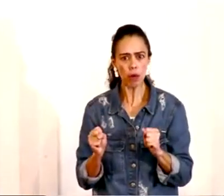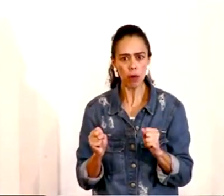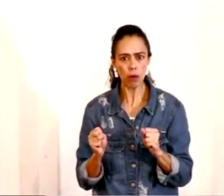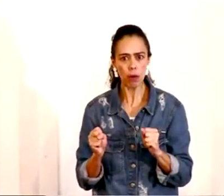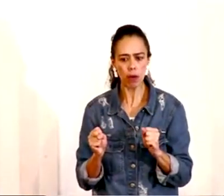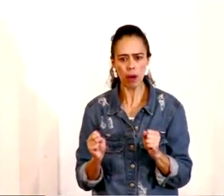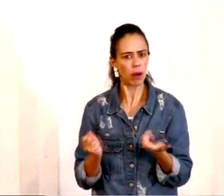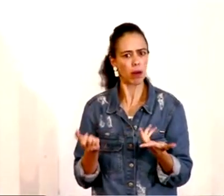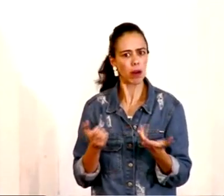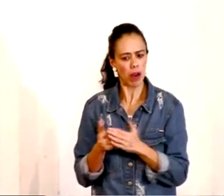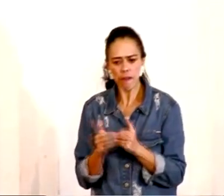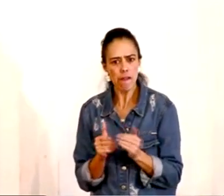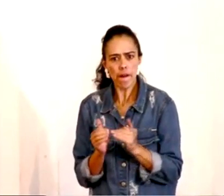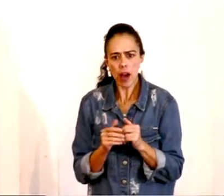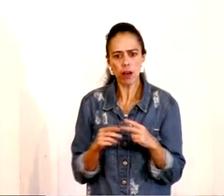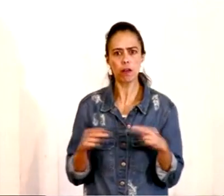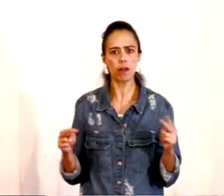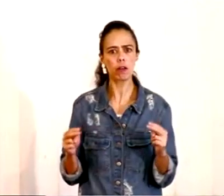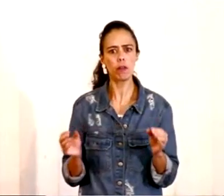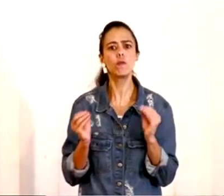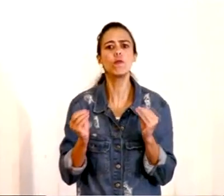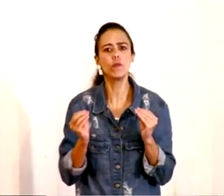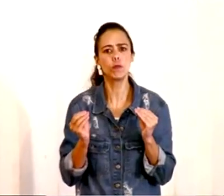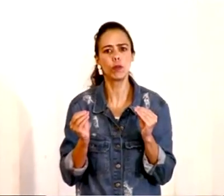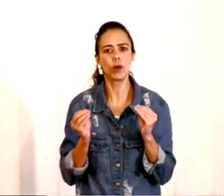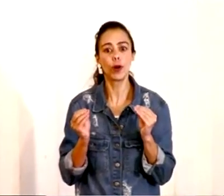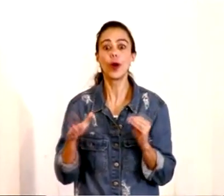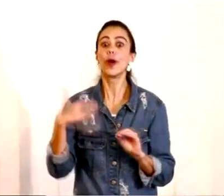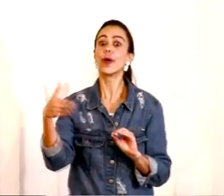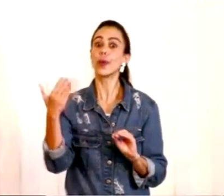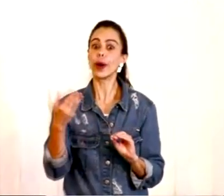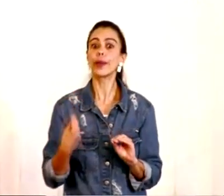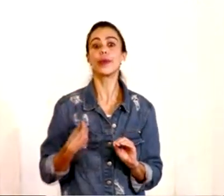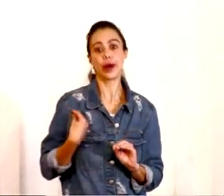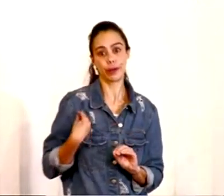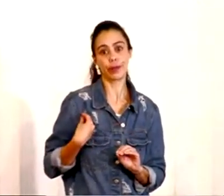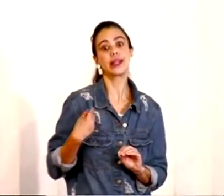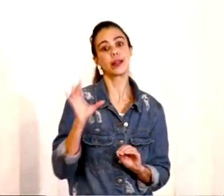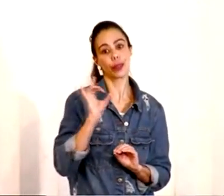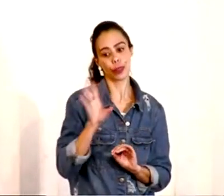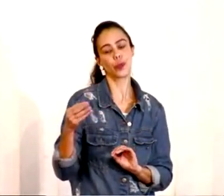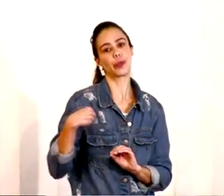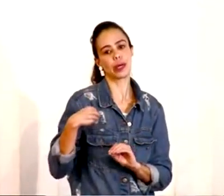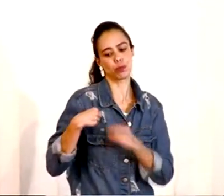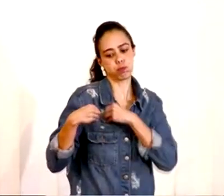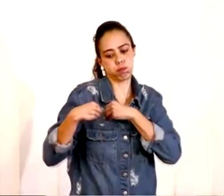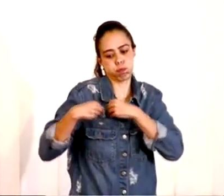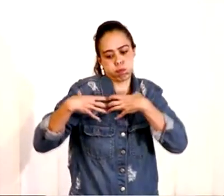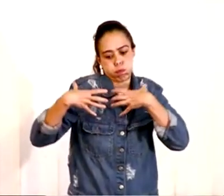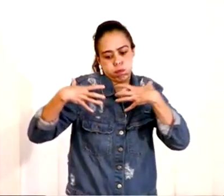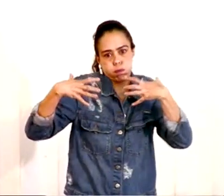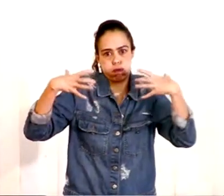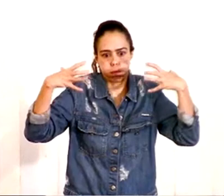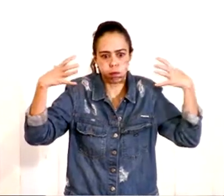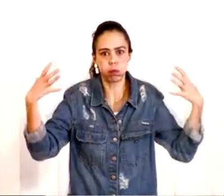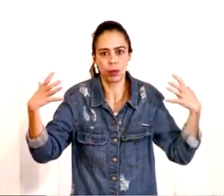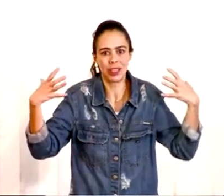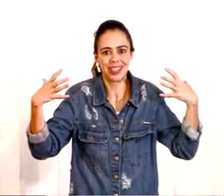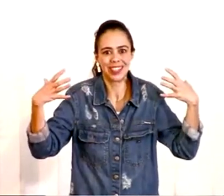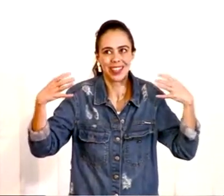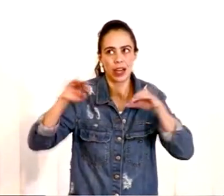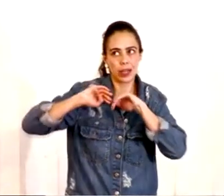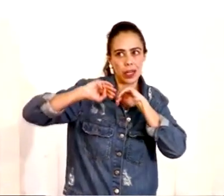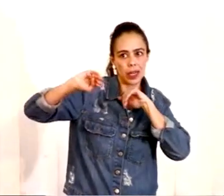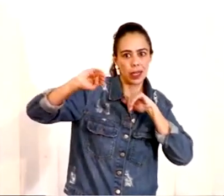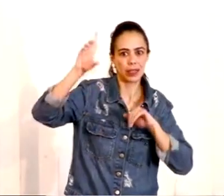fazer, mediante a uma vida em pecado. Ao mesmo tempo, veremos Deus agindo com a